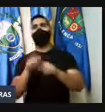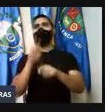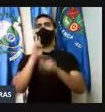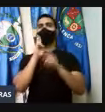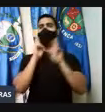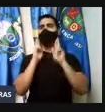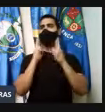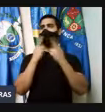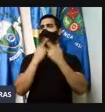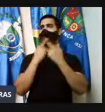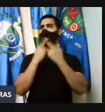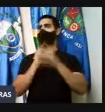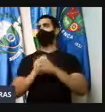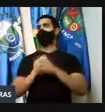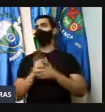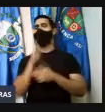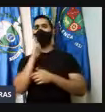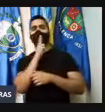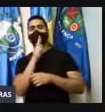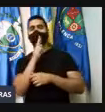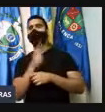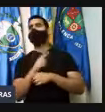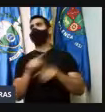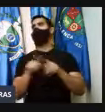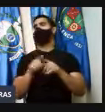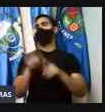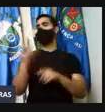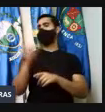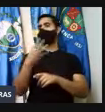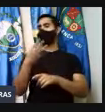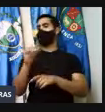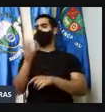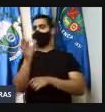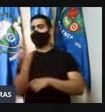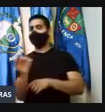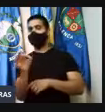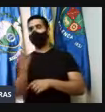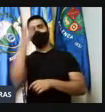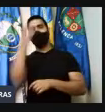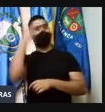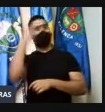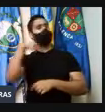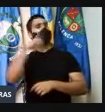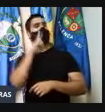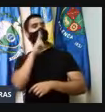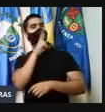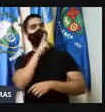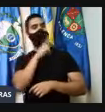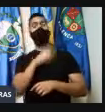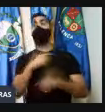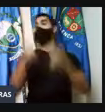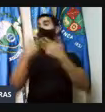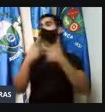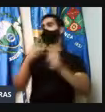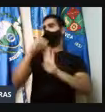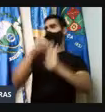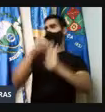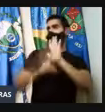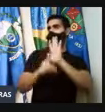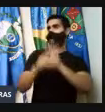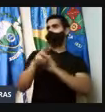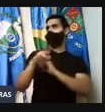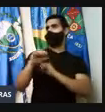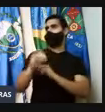restaurante, reduzir para 40% o número de pessoas frequentadoras desses locais. Esse é o